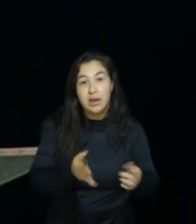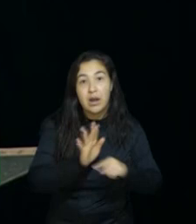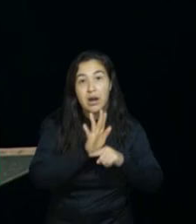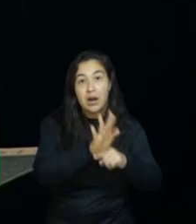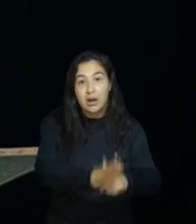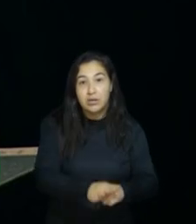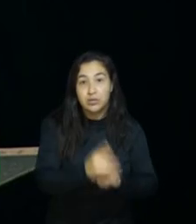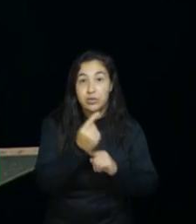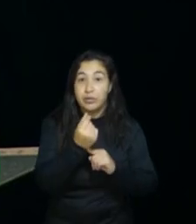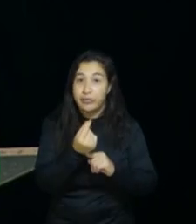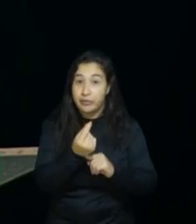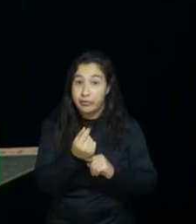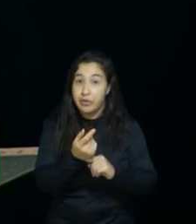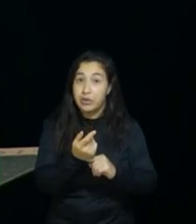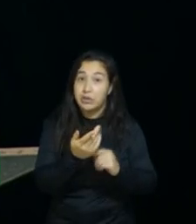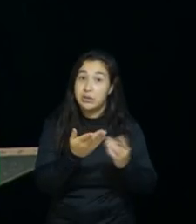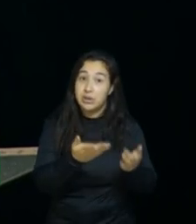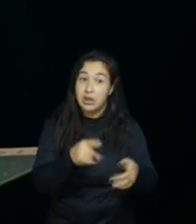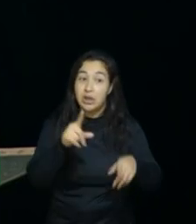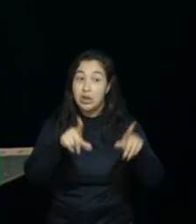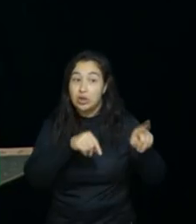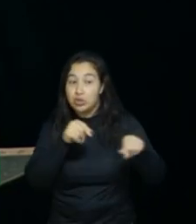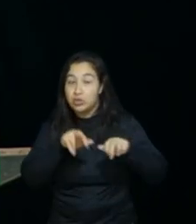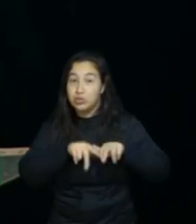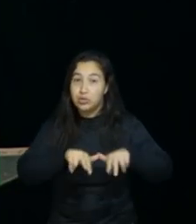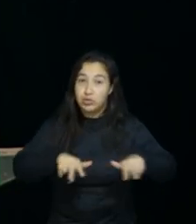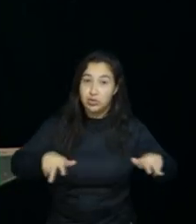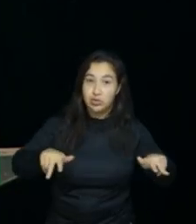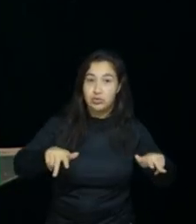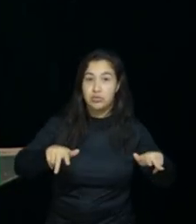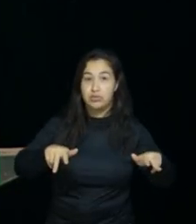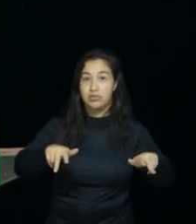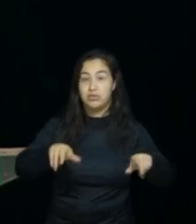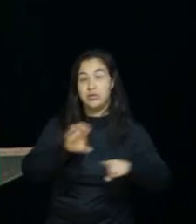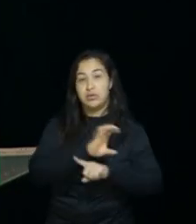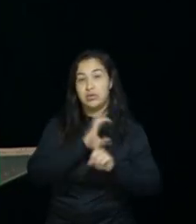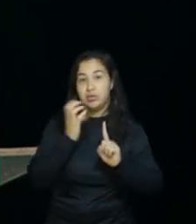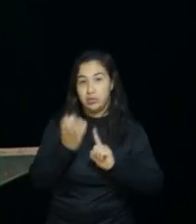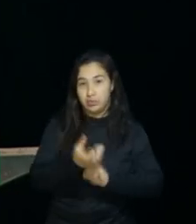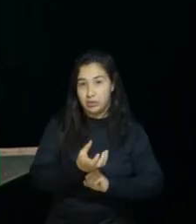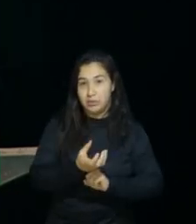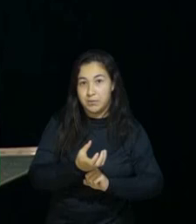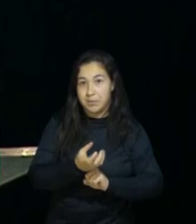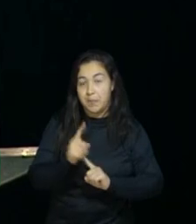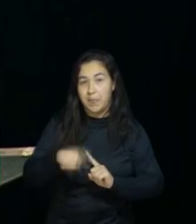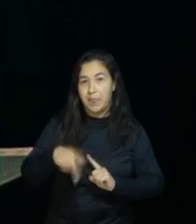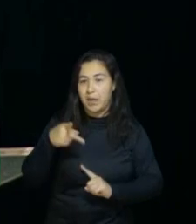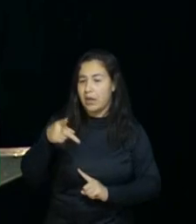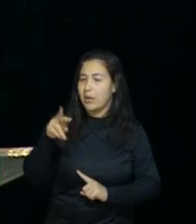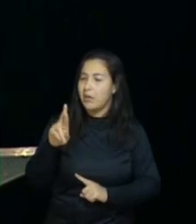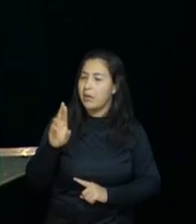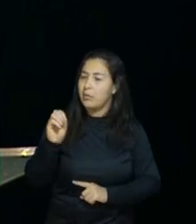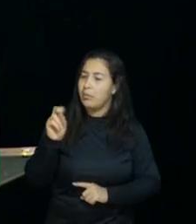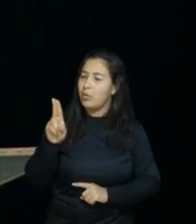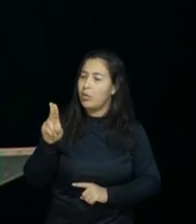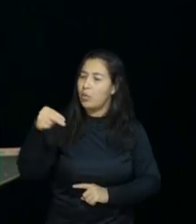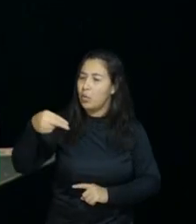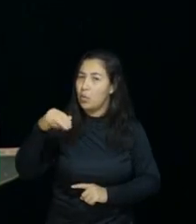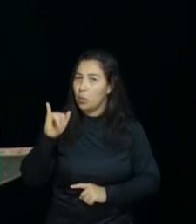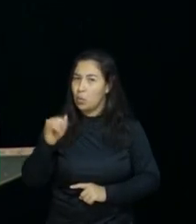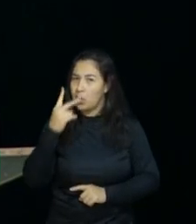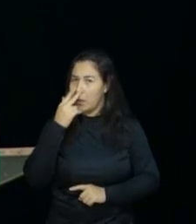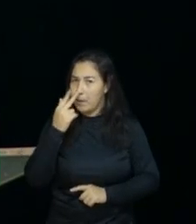chamado Bolsa Seletiva Comunitário, com critérios equivalentes ao ProUni, só que dando mais